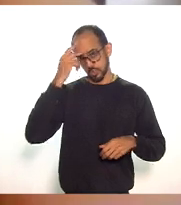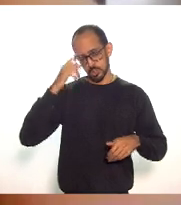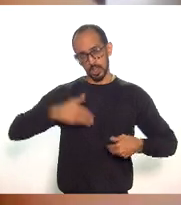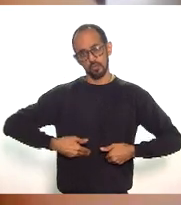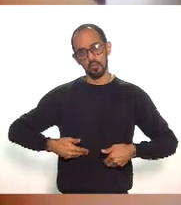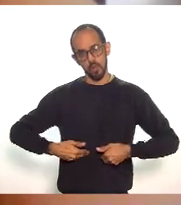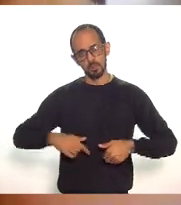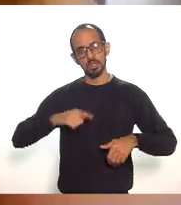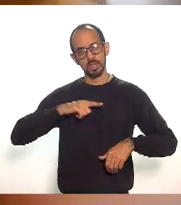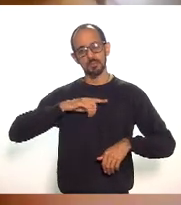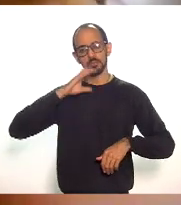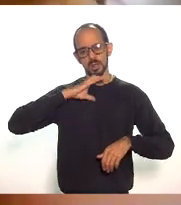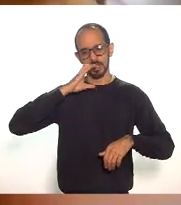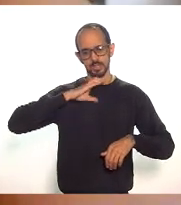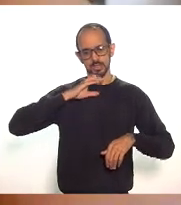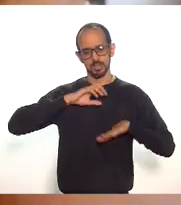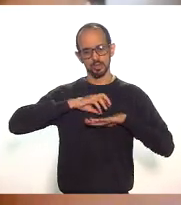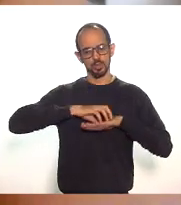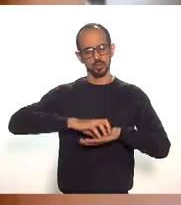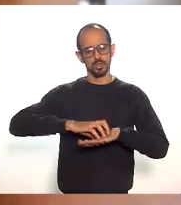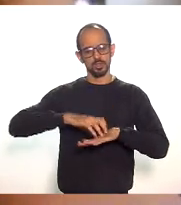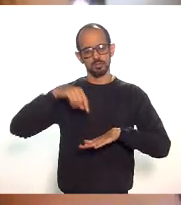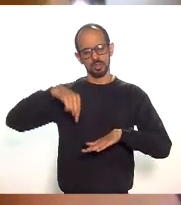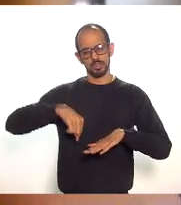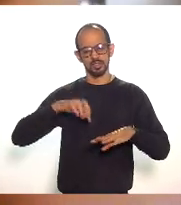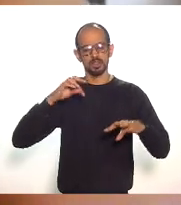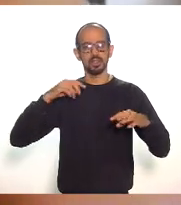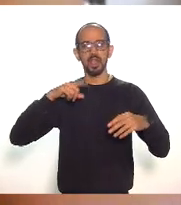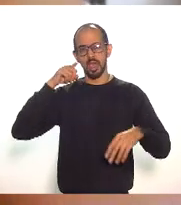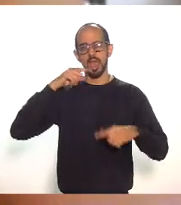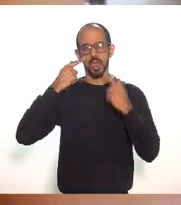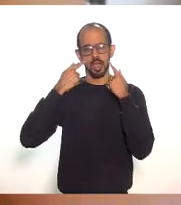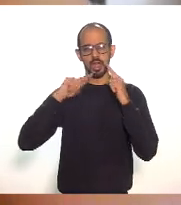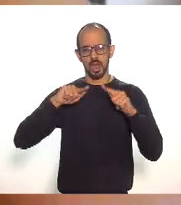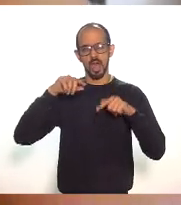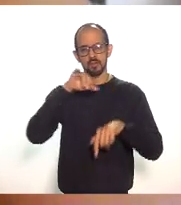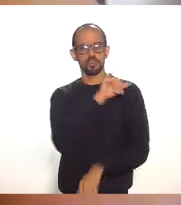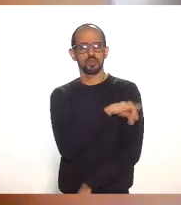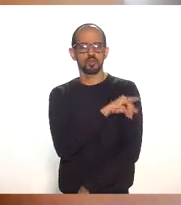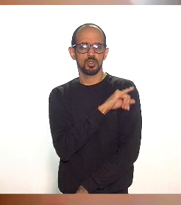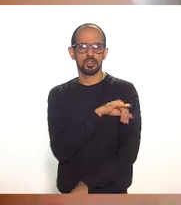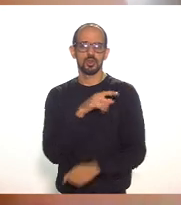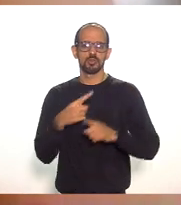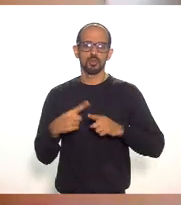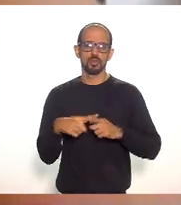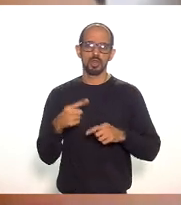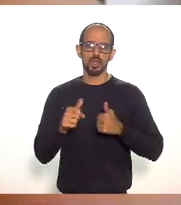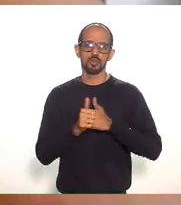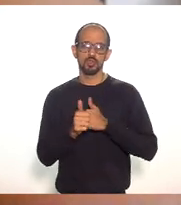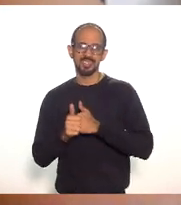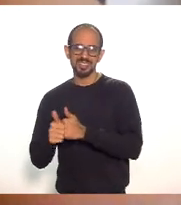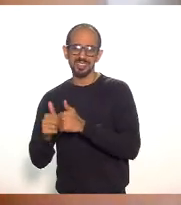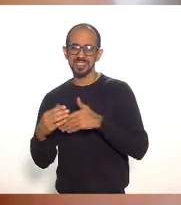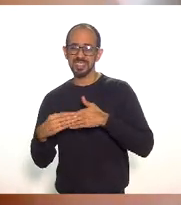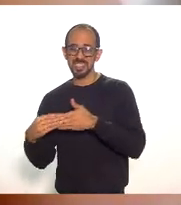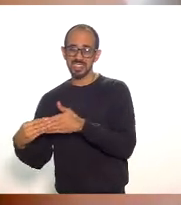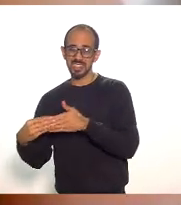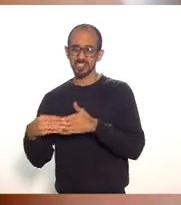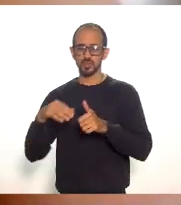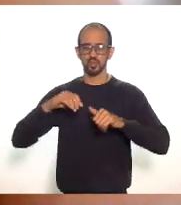A situação do turismo no estado do Rio com essa pandemia também é grave, muito grave, porque os nossos guias de turismo estão